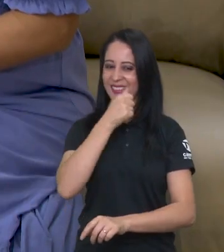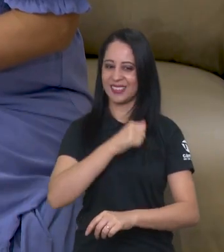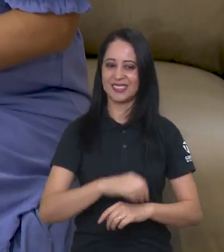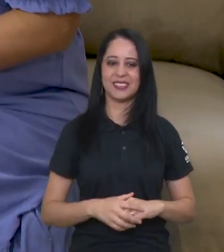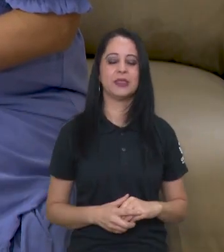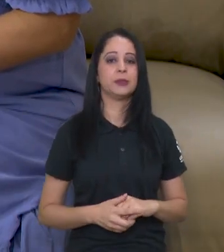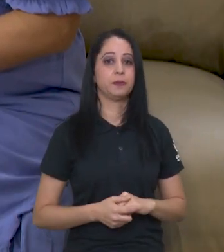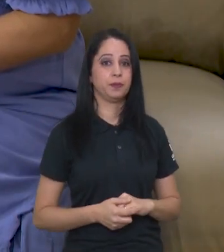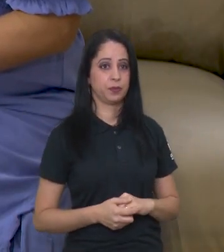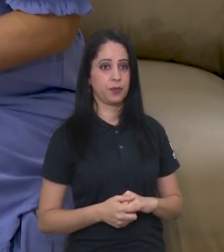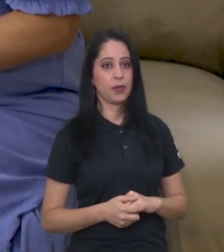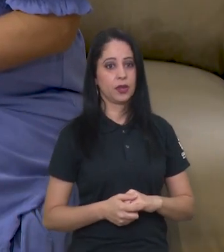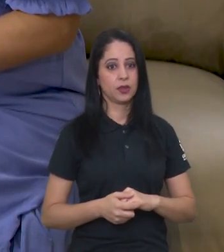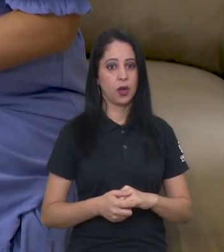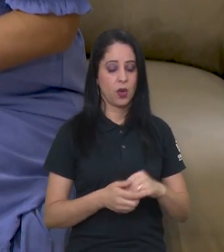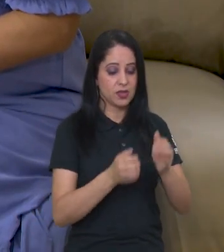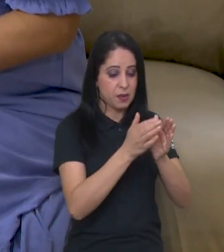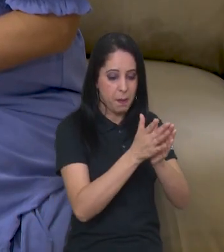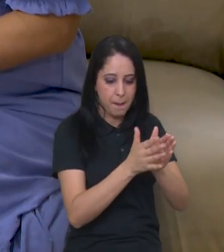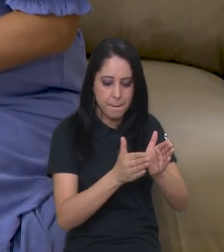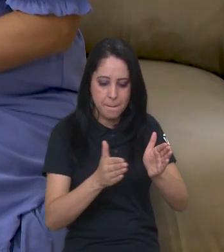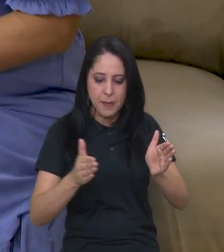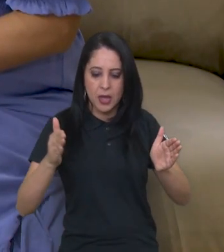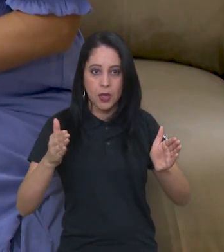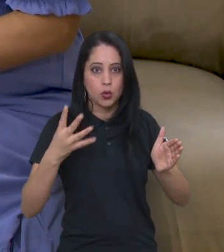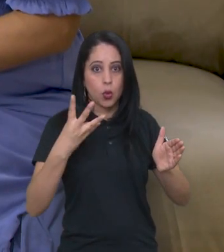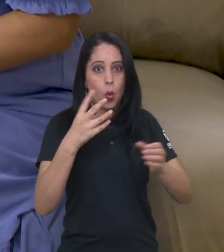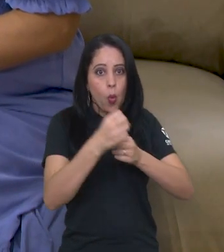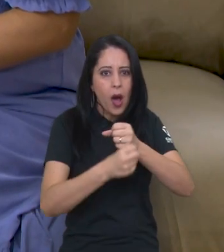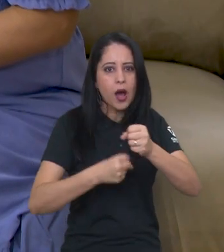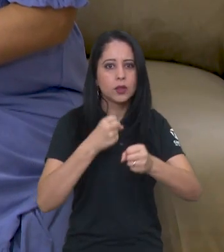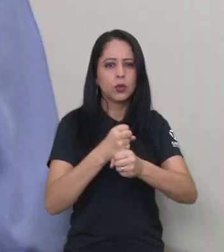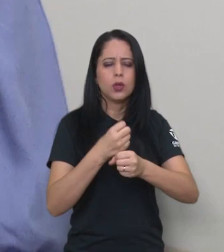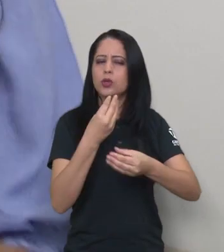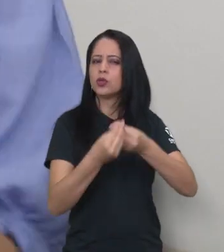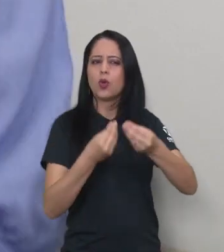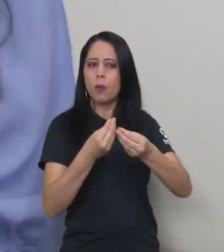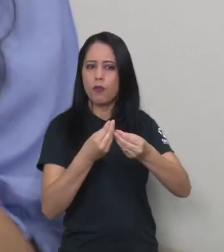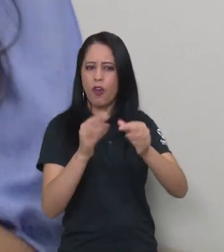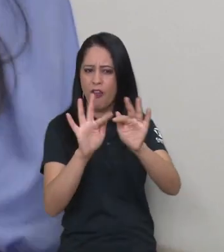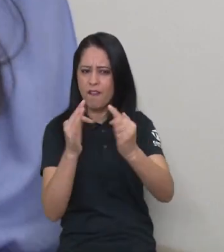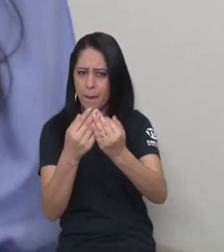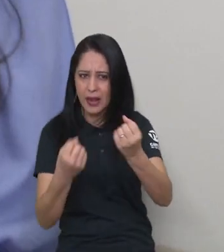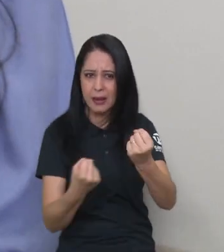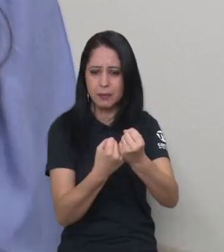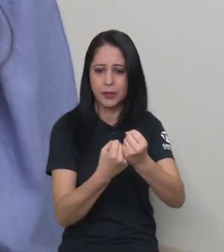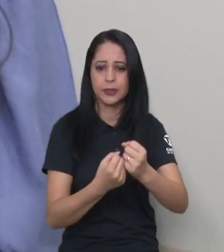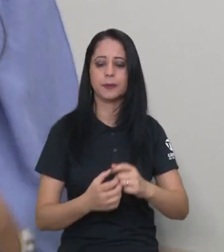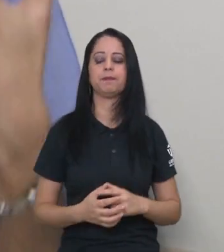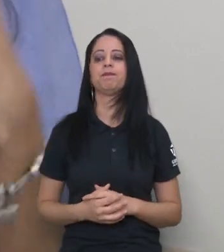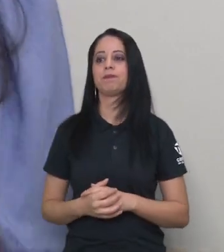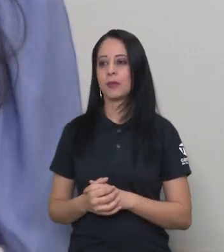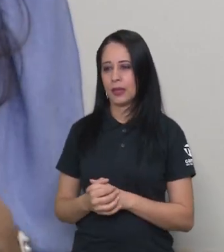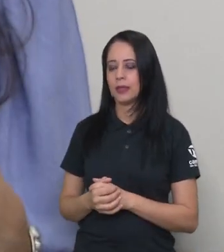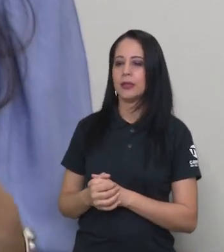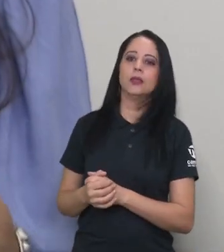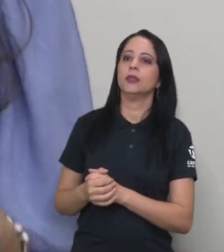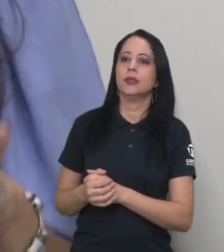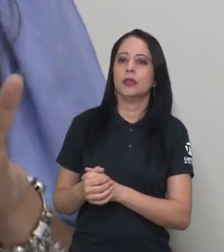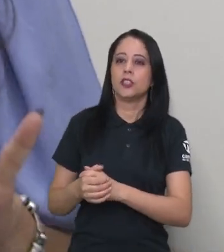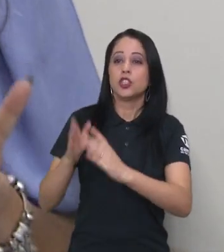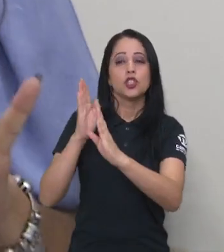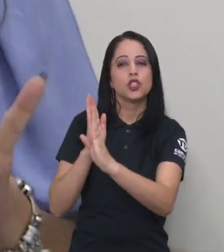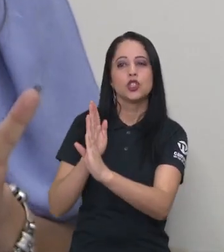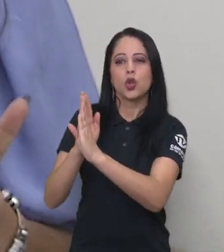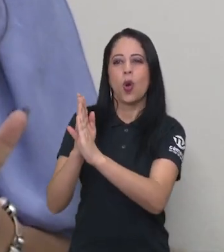Durante esses 4 anos, você contou com o apoio da família? Como que foi? Quando a gente descobre que a gente não consegue engravidar,